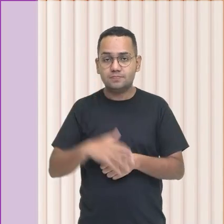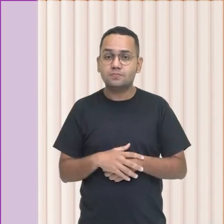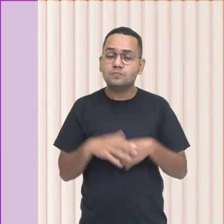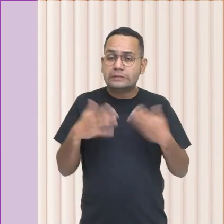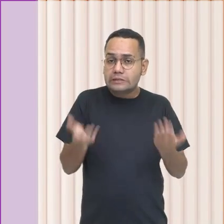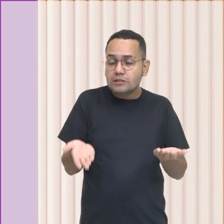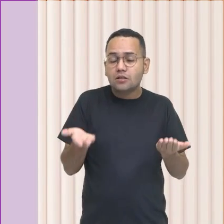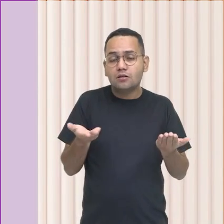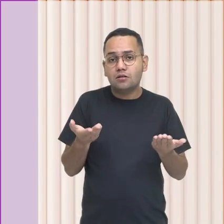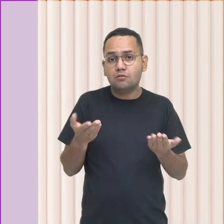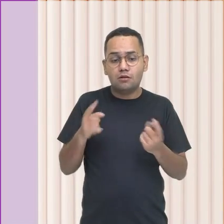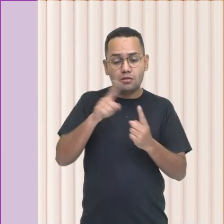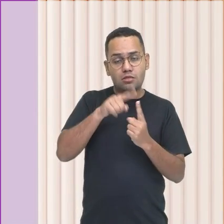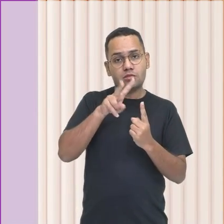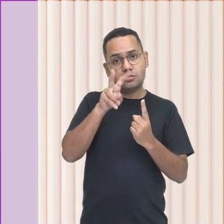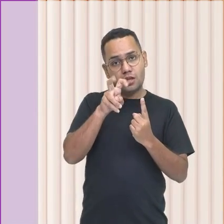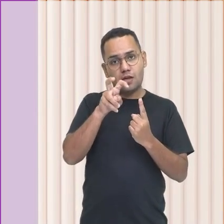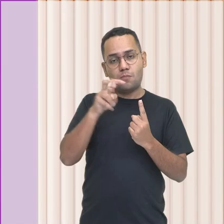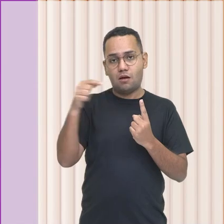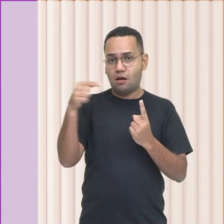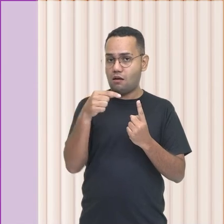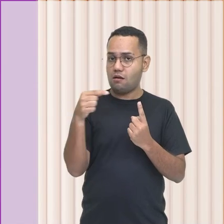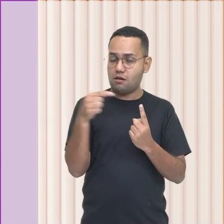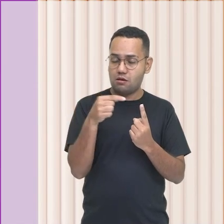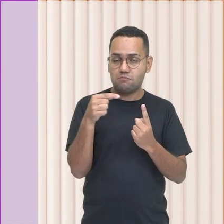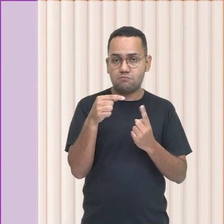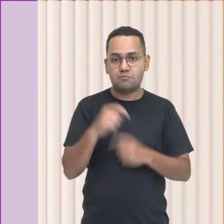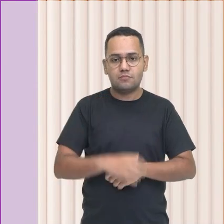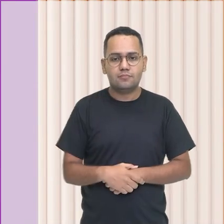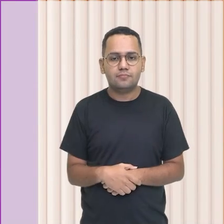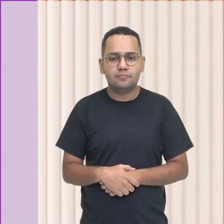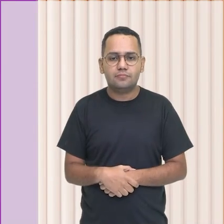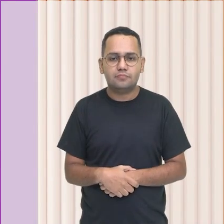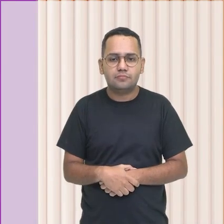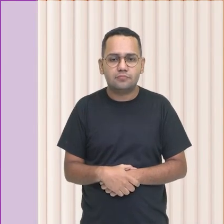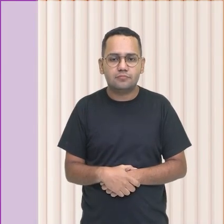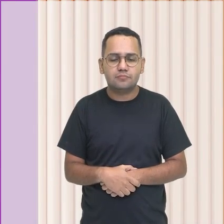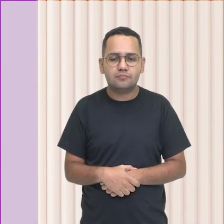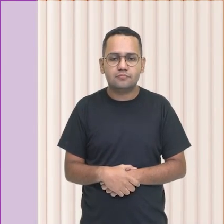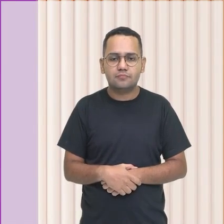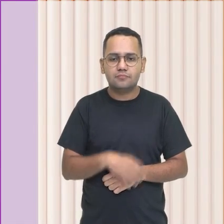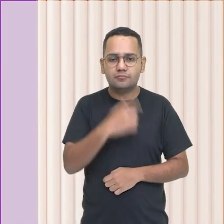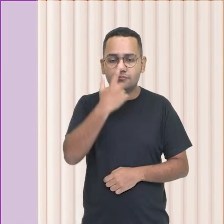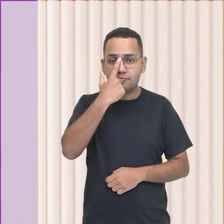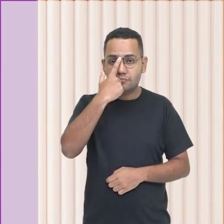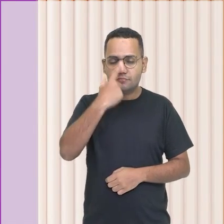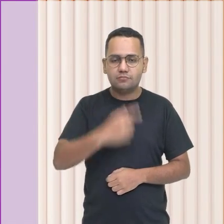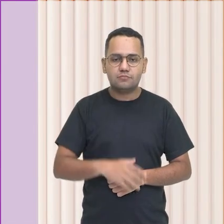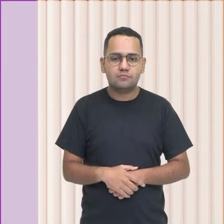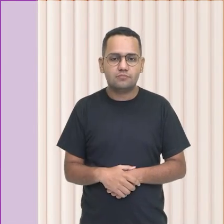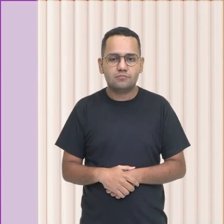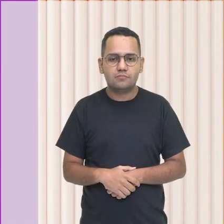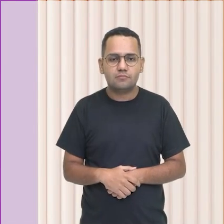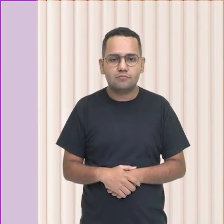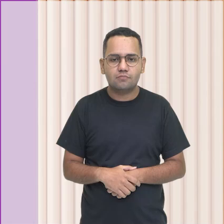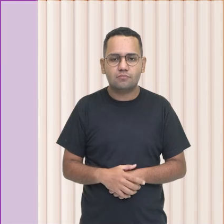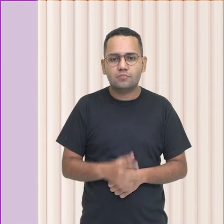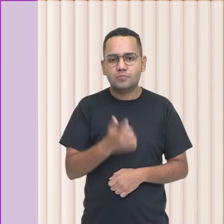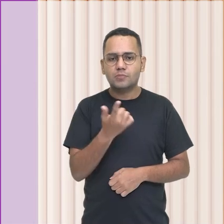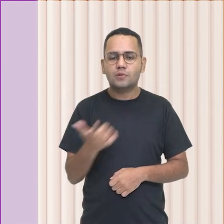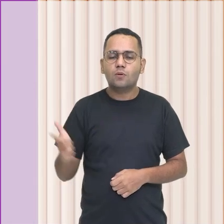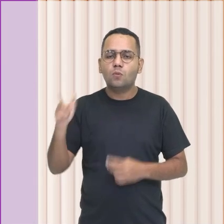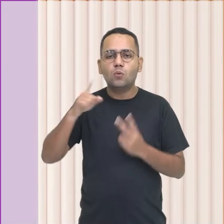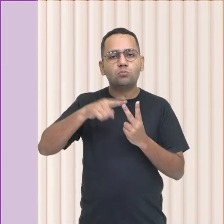dos temas que nós abordamos aqui na unidade um né outro tema que nós também mencionamos por aqui foi a